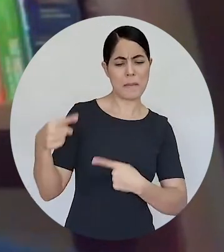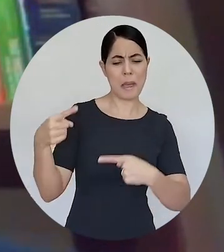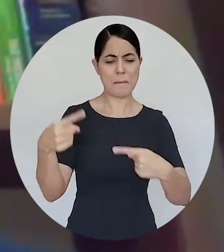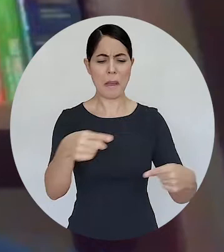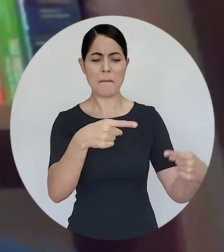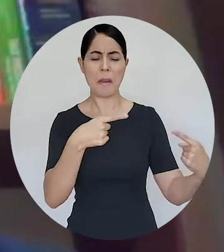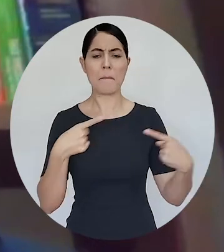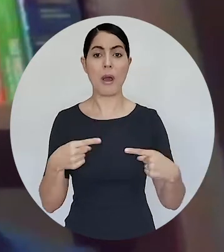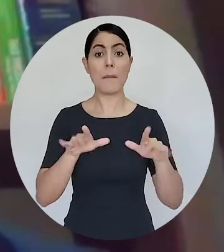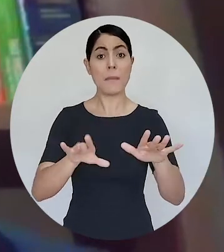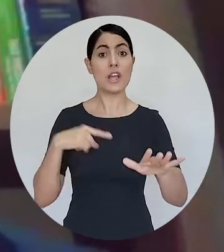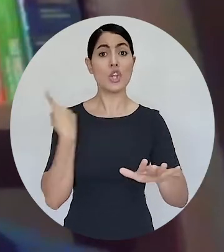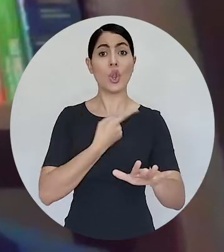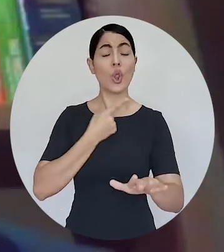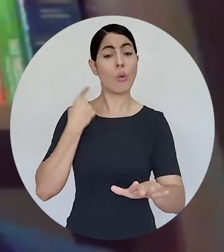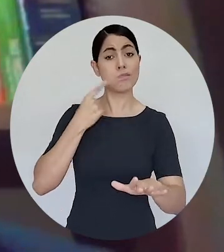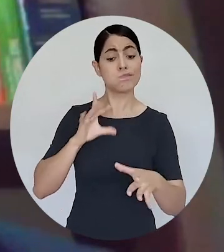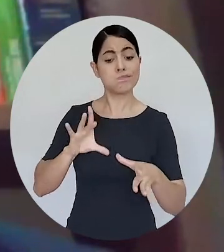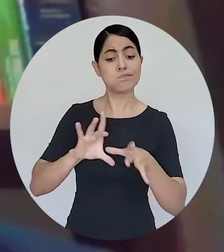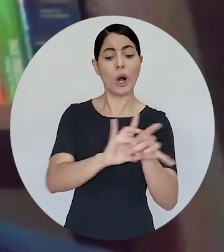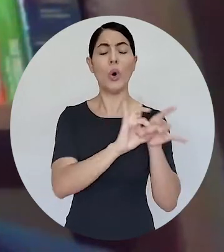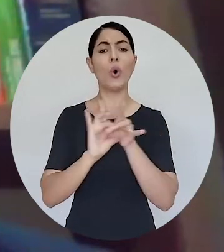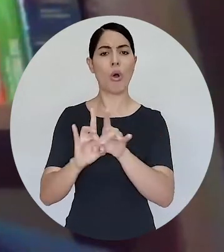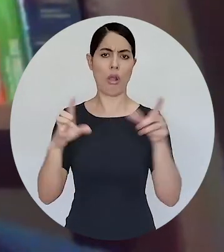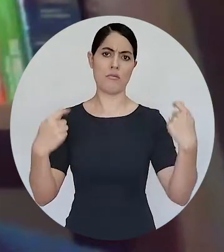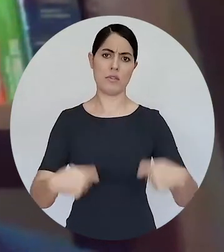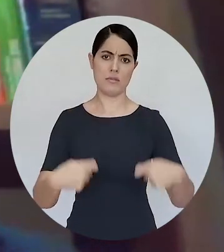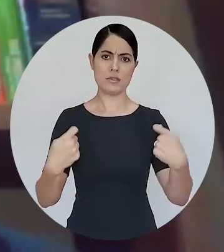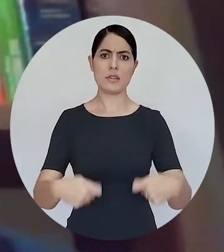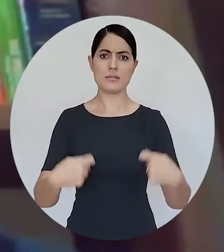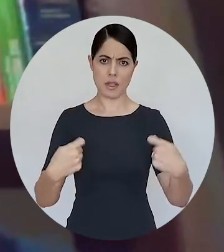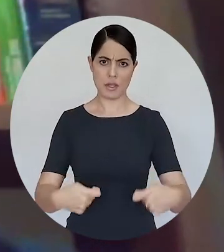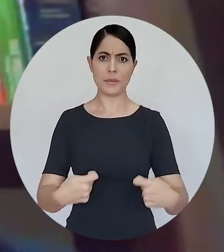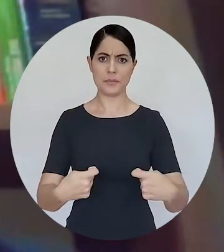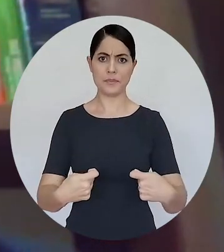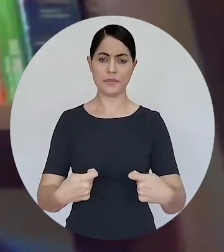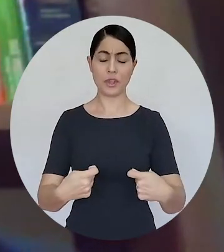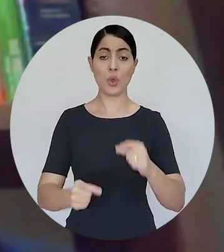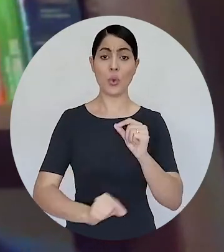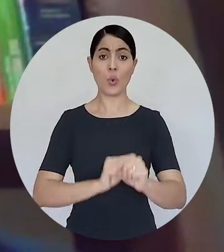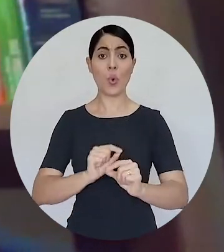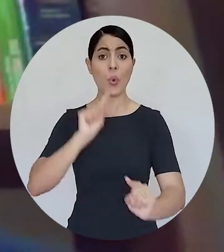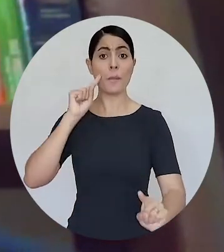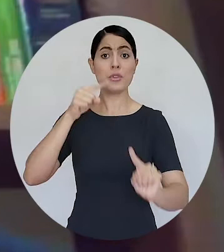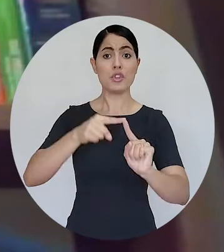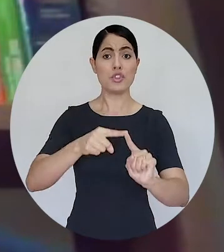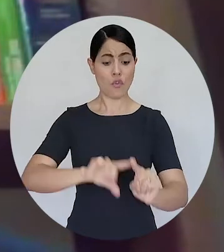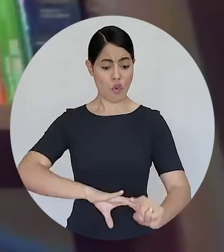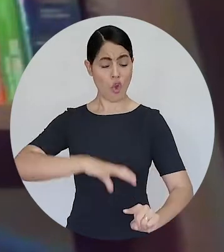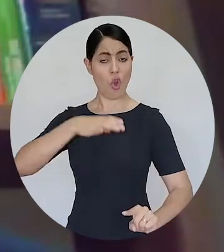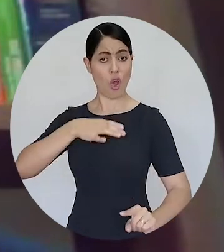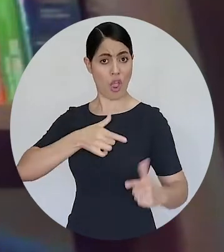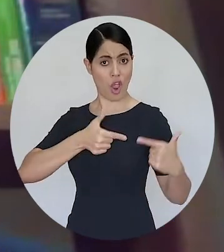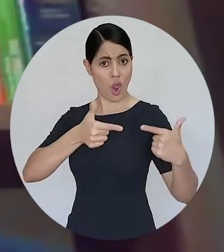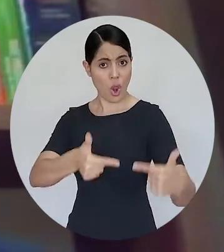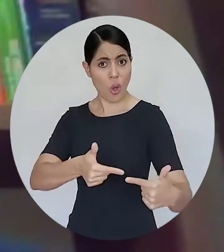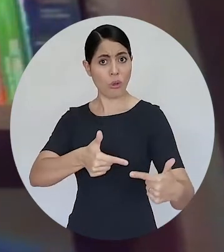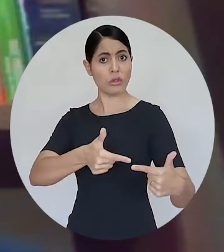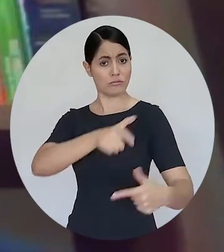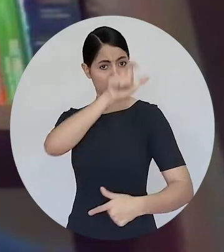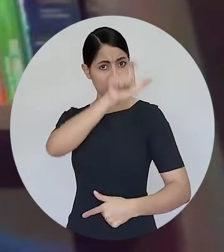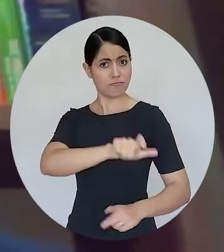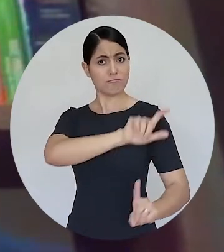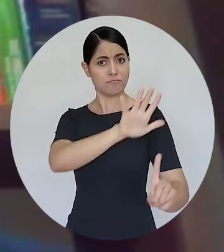nós precisamos nos unir, fortalecer e resgatar aqueles que são símbolos de coragem, de luta